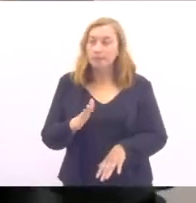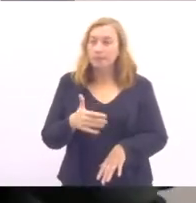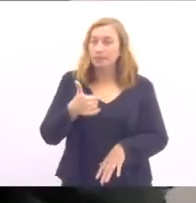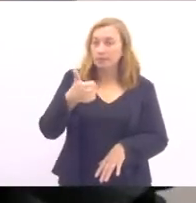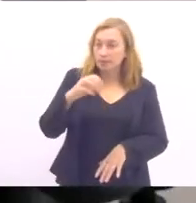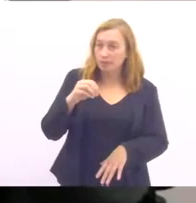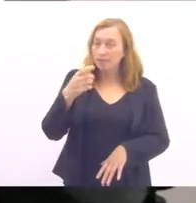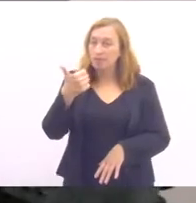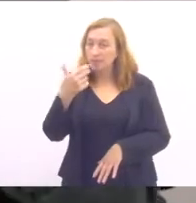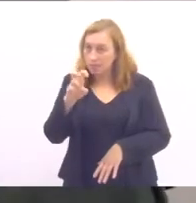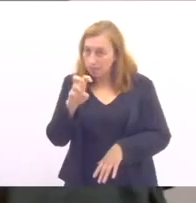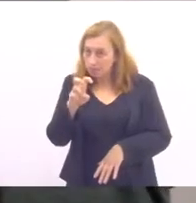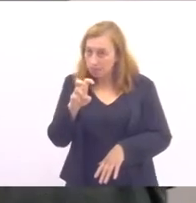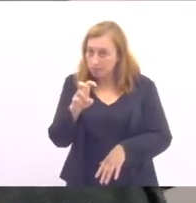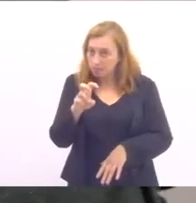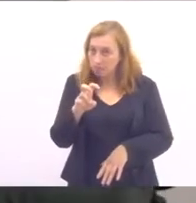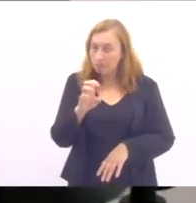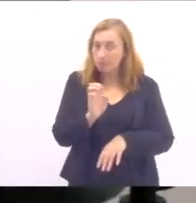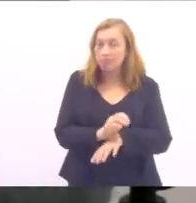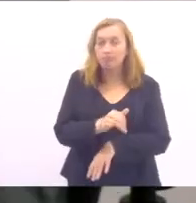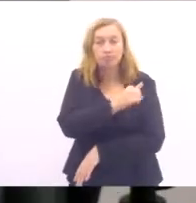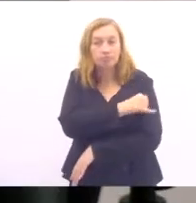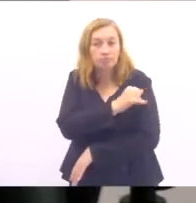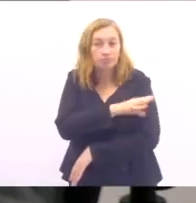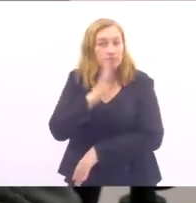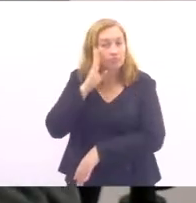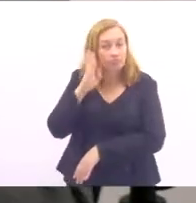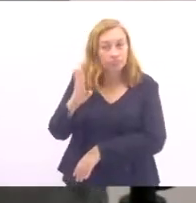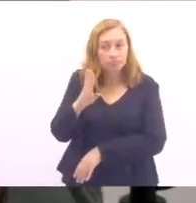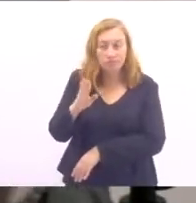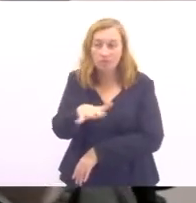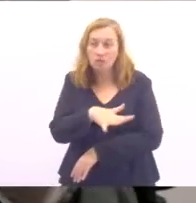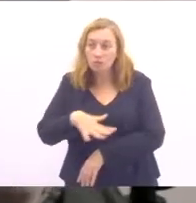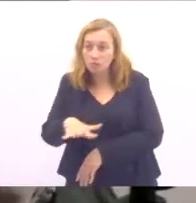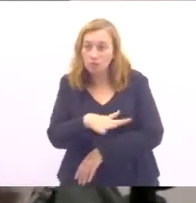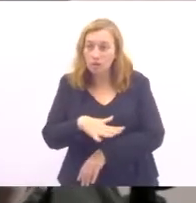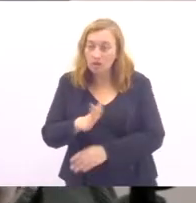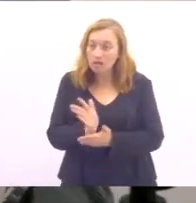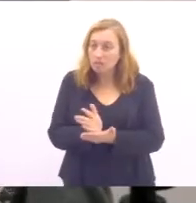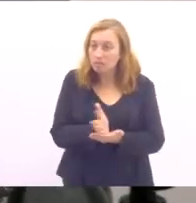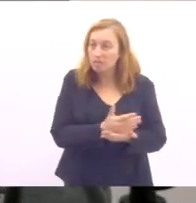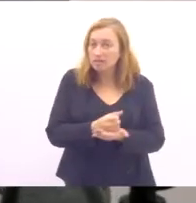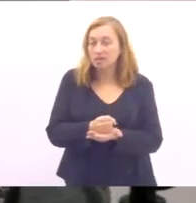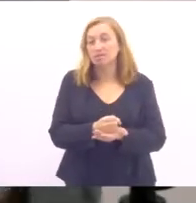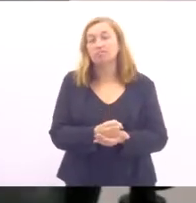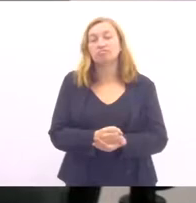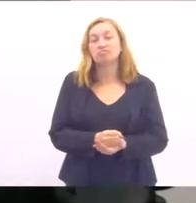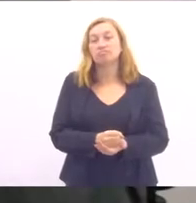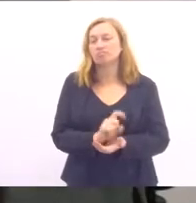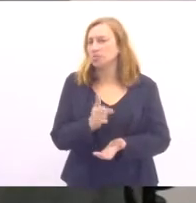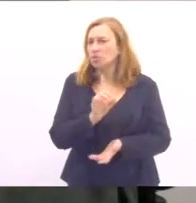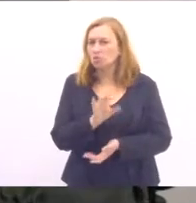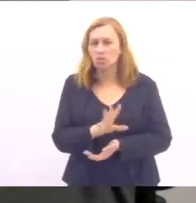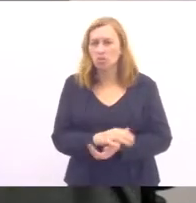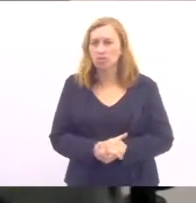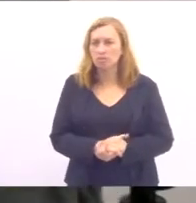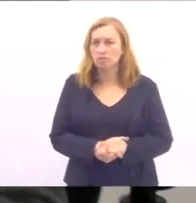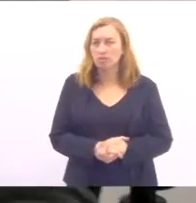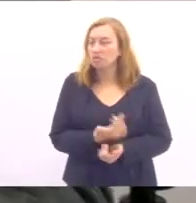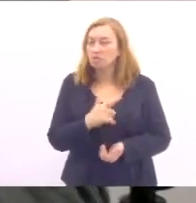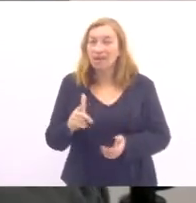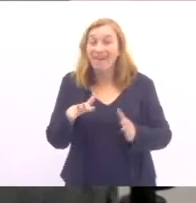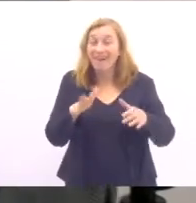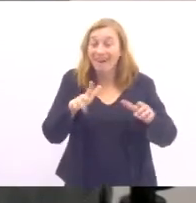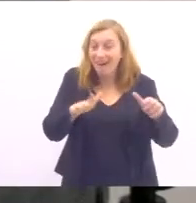cooperativas no estado, especialmente no Rio de Janeiro, com área para reciclagem. Não só não tem equipamento, mas não tem